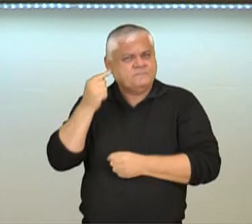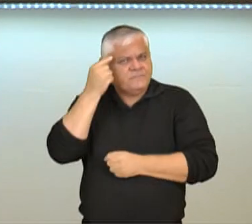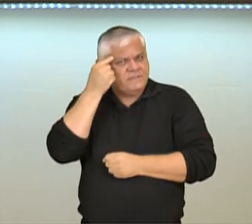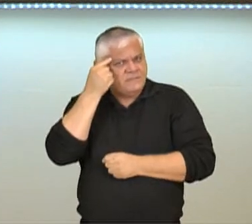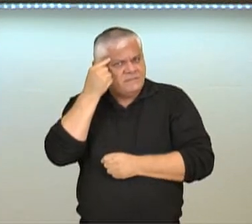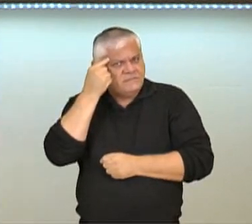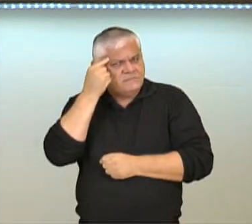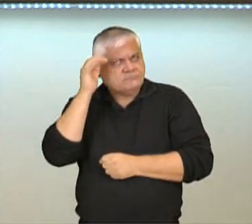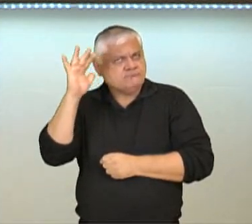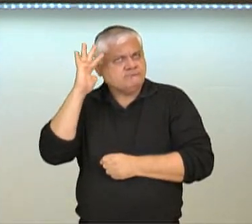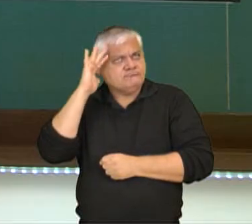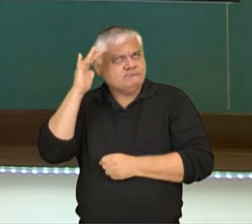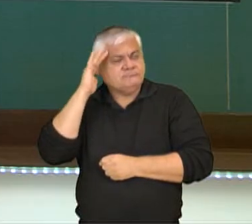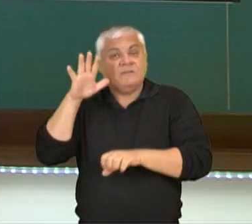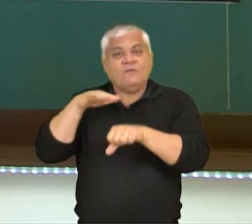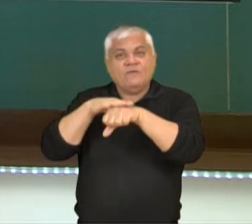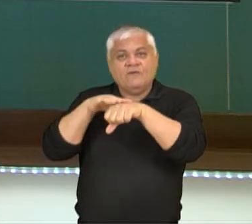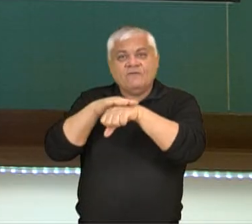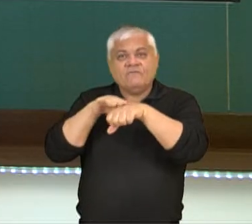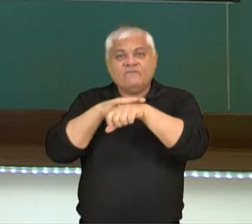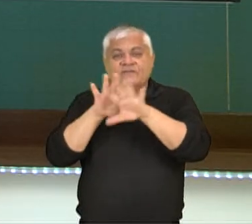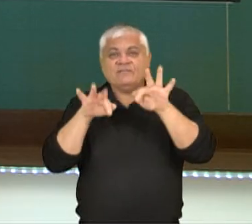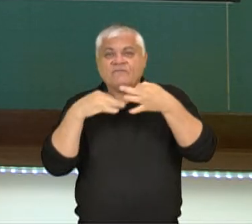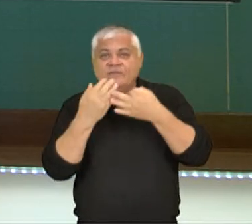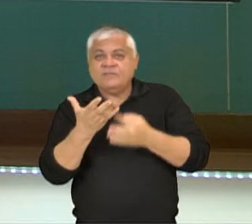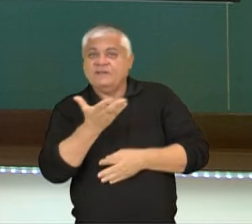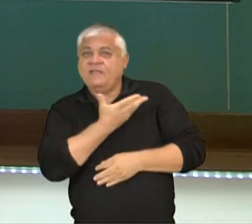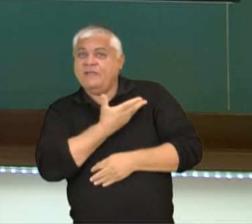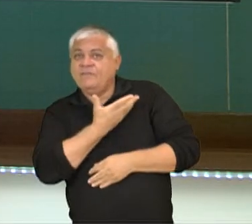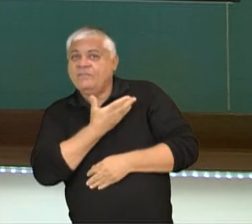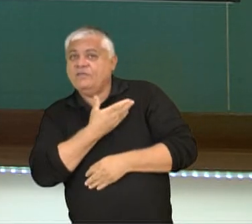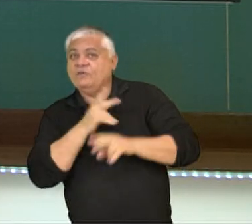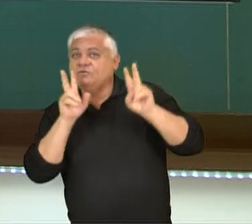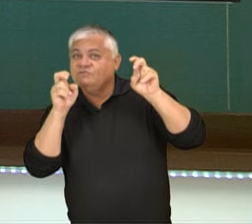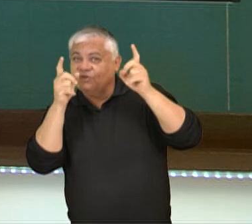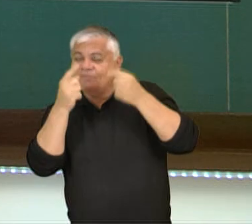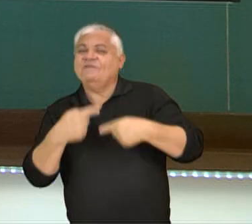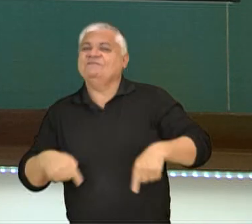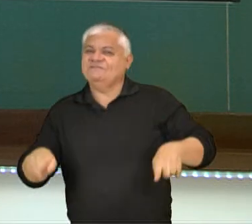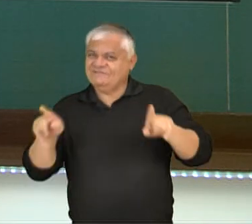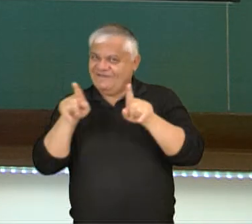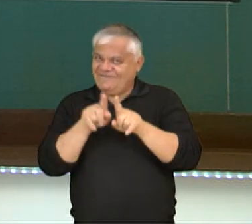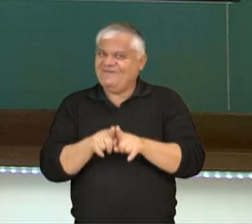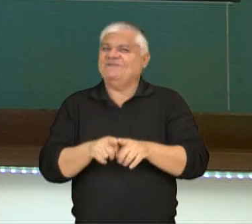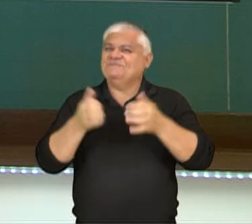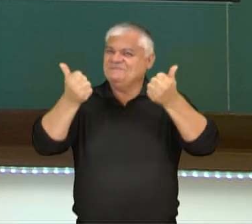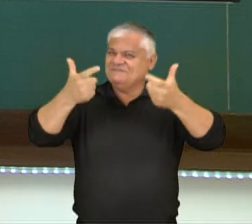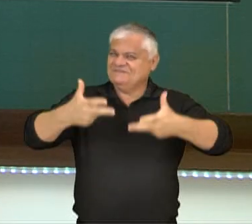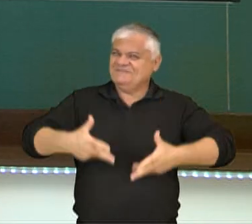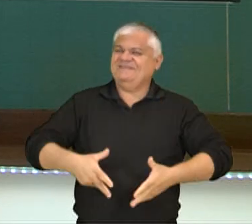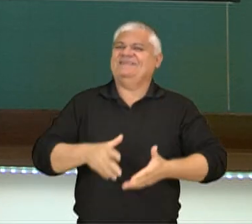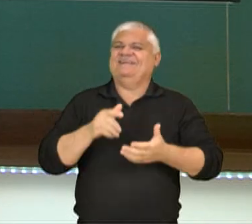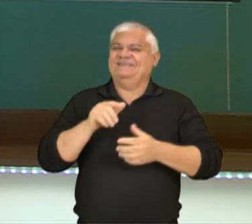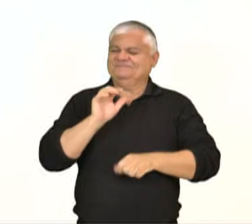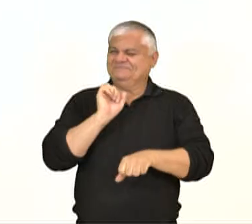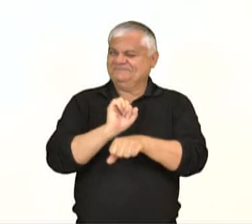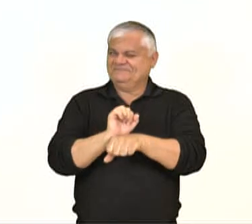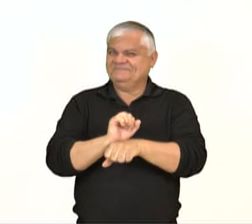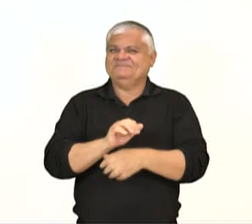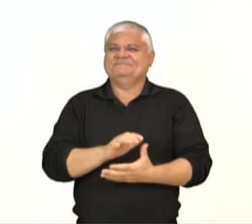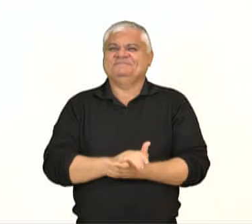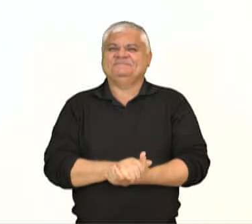pouquinho, conversa com a família, com os colegas sobre isso aí e a gente já volta para falar mais sobre esse assunto. Até daqui a